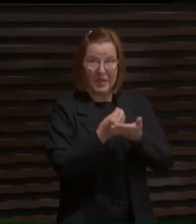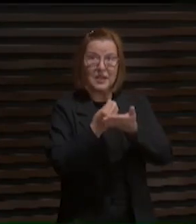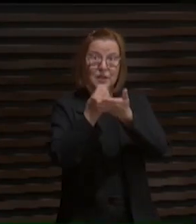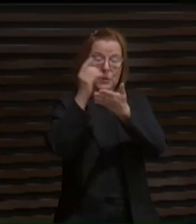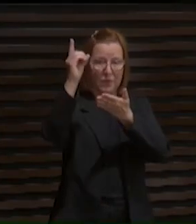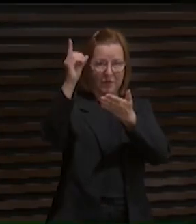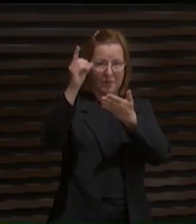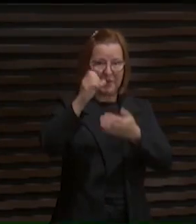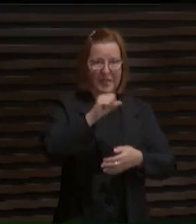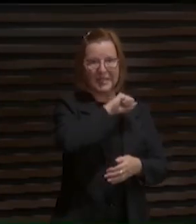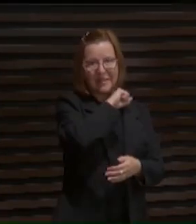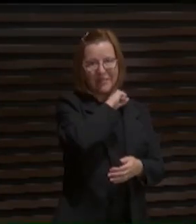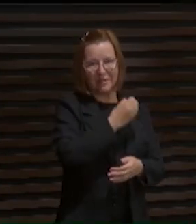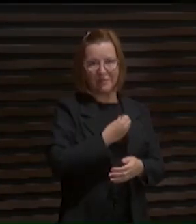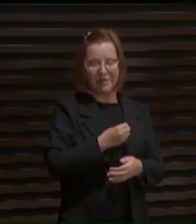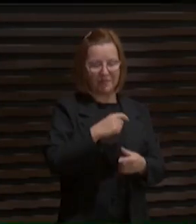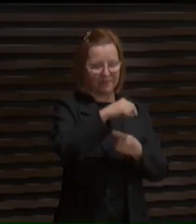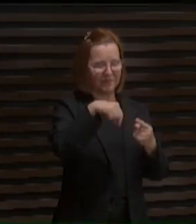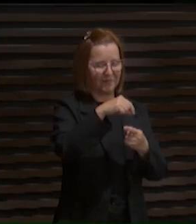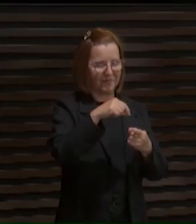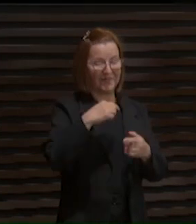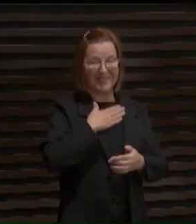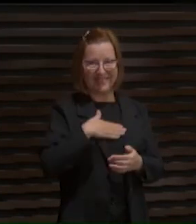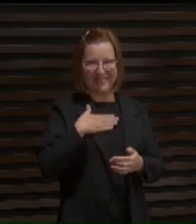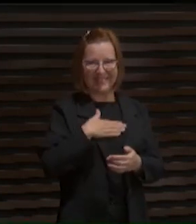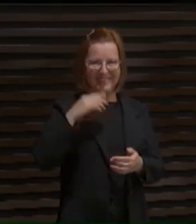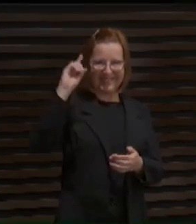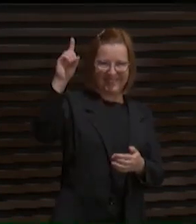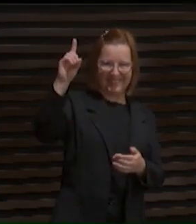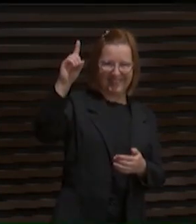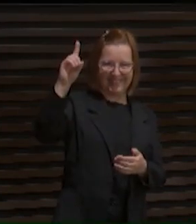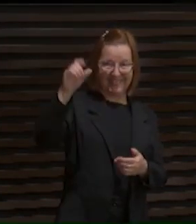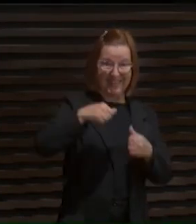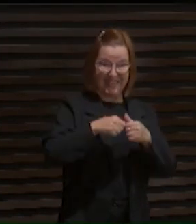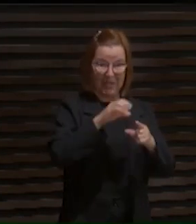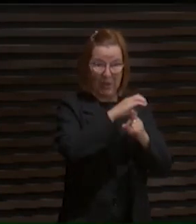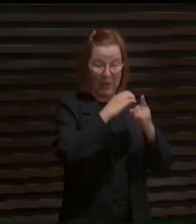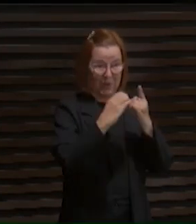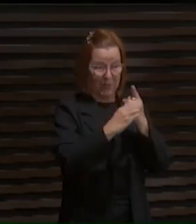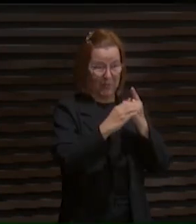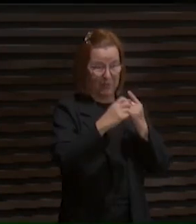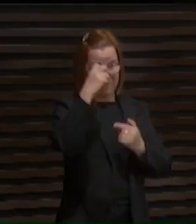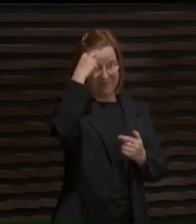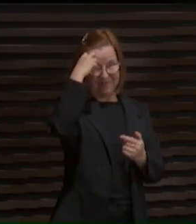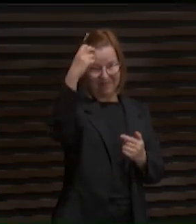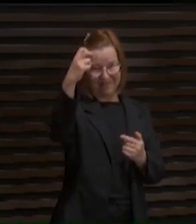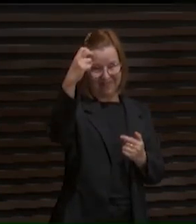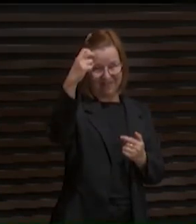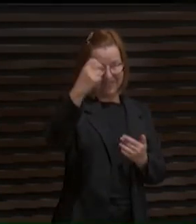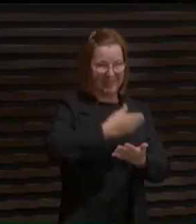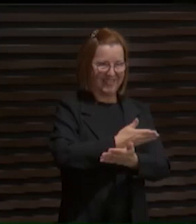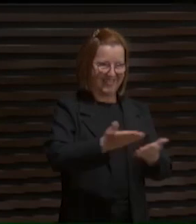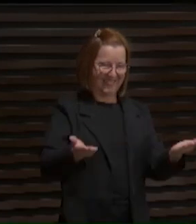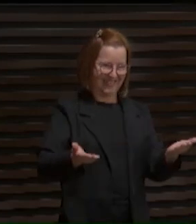como sacrifício vivo, santo e agradável a Deus. Esse é o culto racional